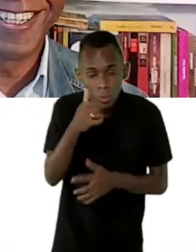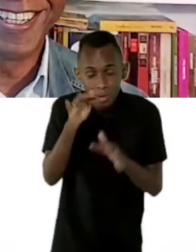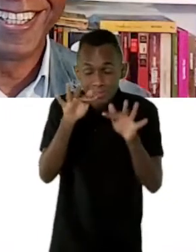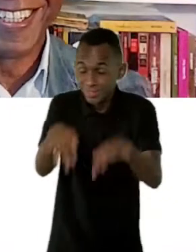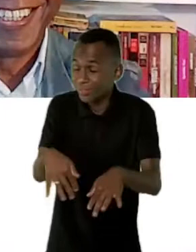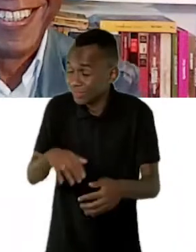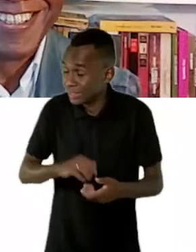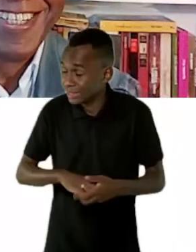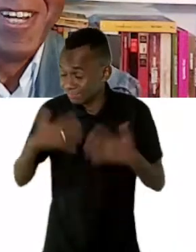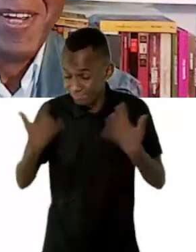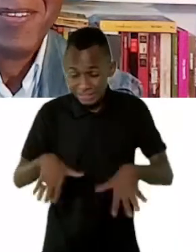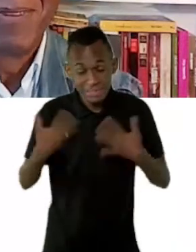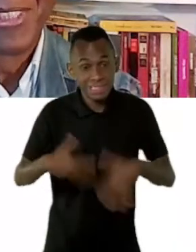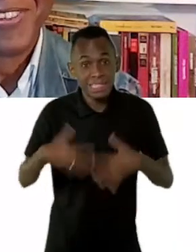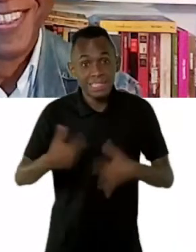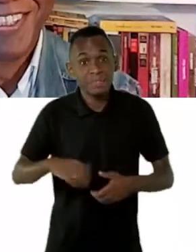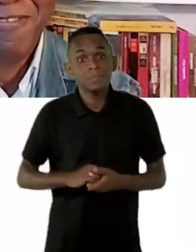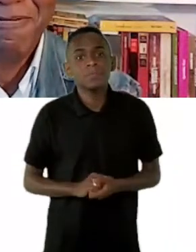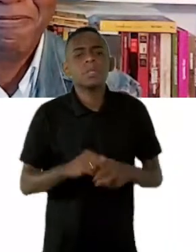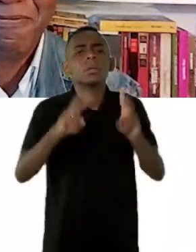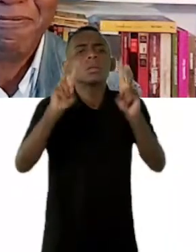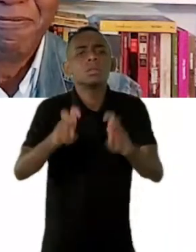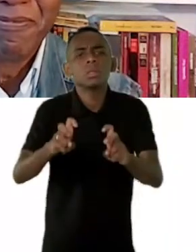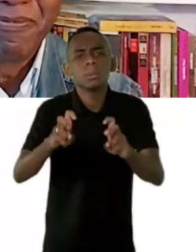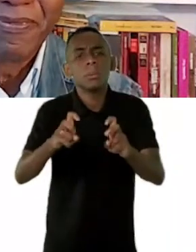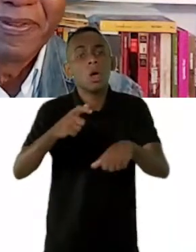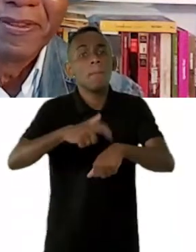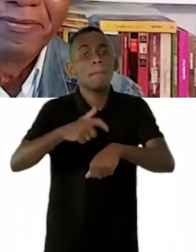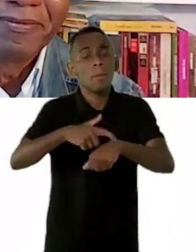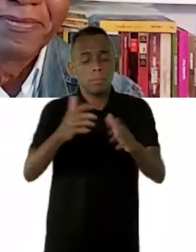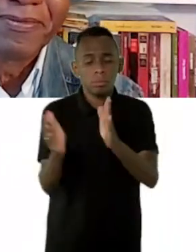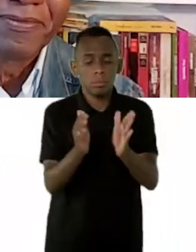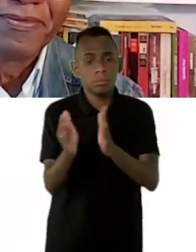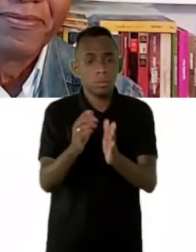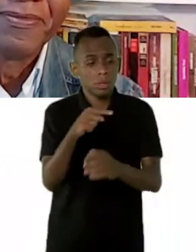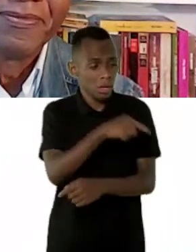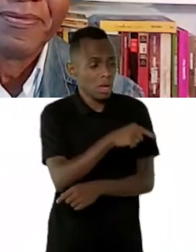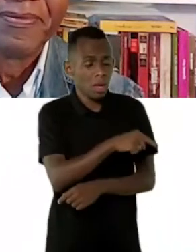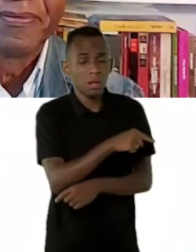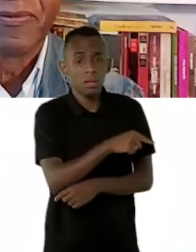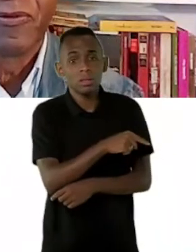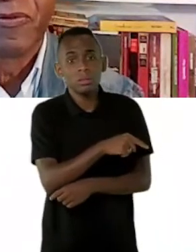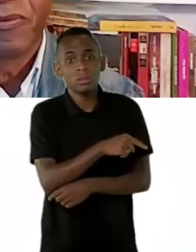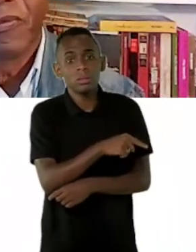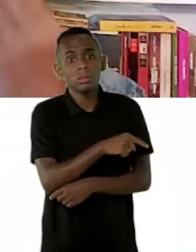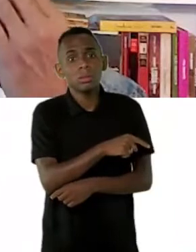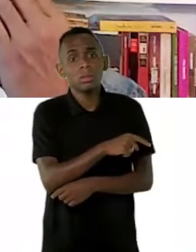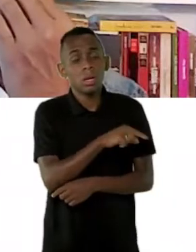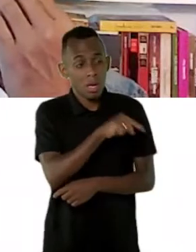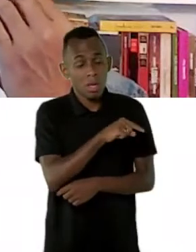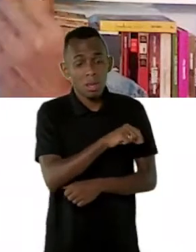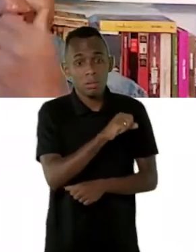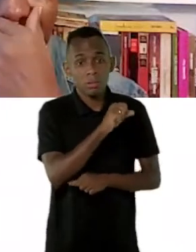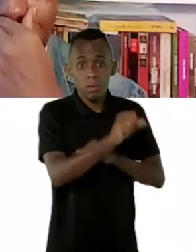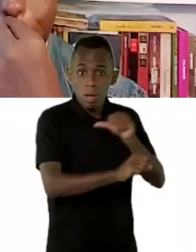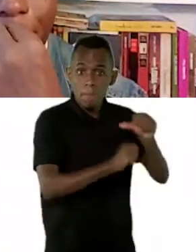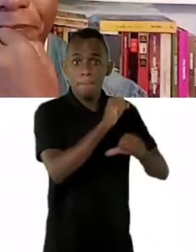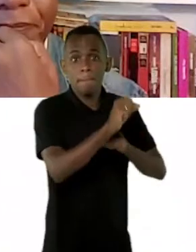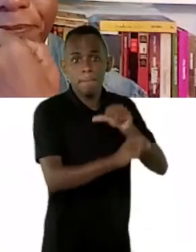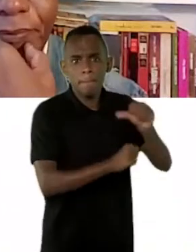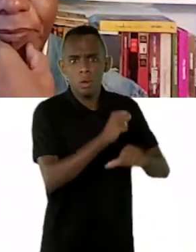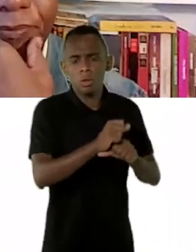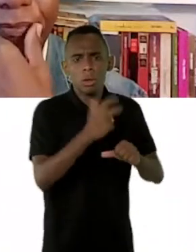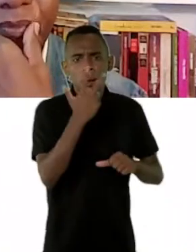meu Deus do céu, sobre essa coisa desse momento da Carolina, na qual ela se tornou, entre aspas, uma